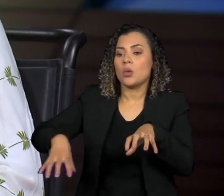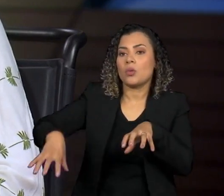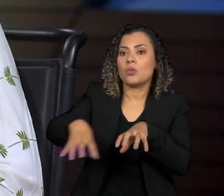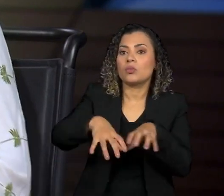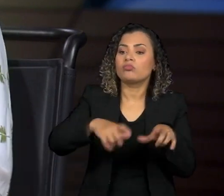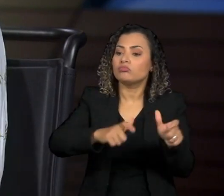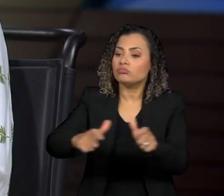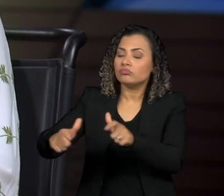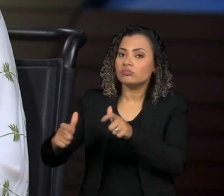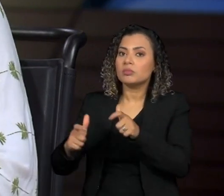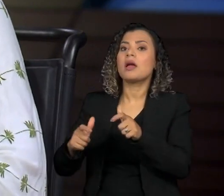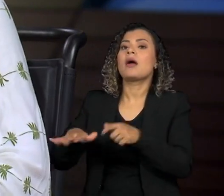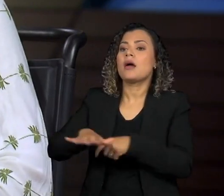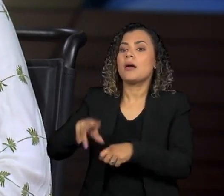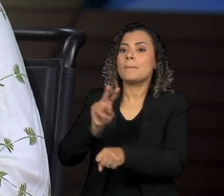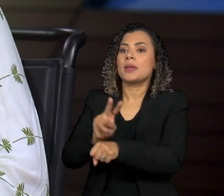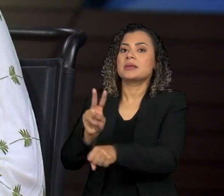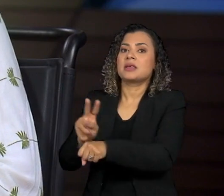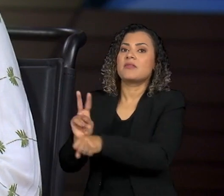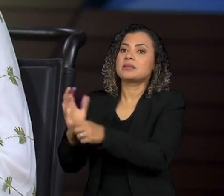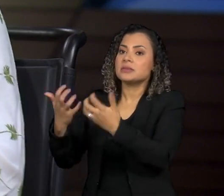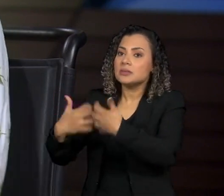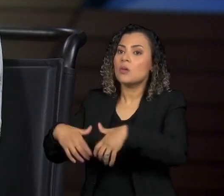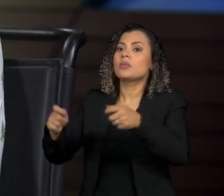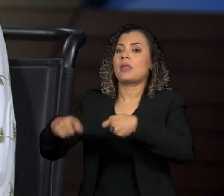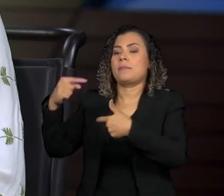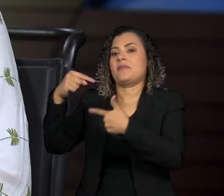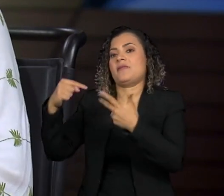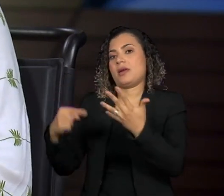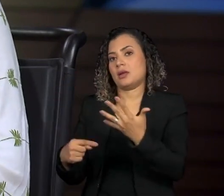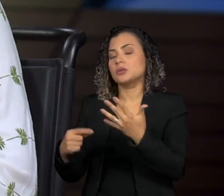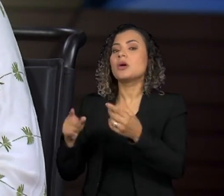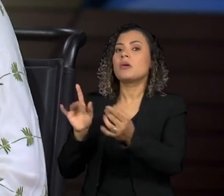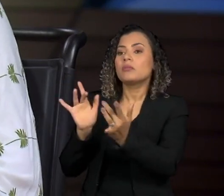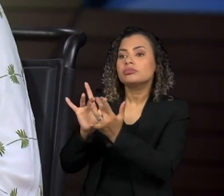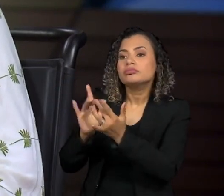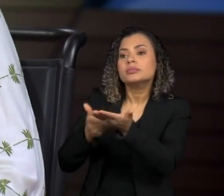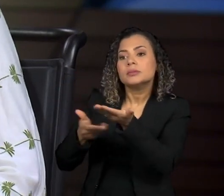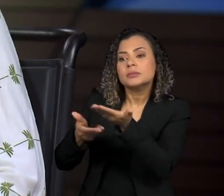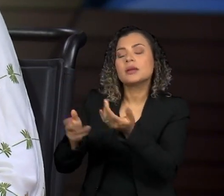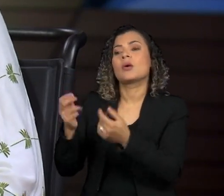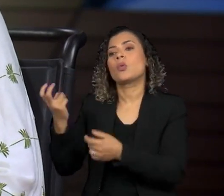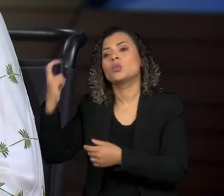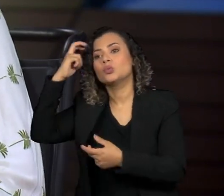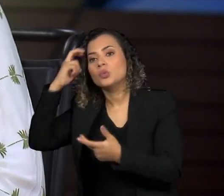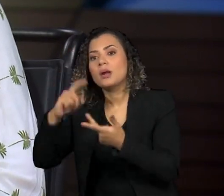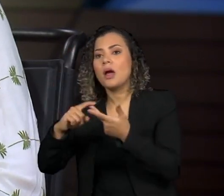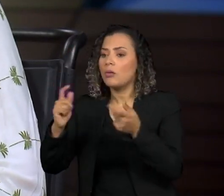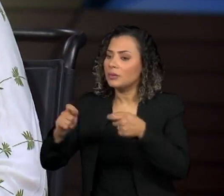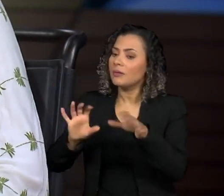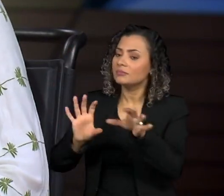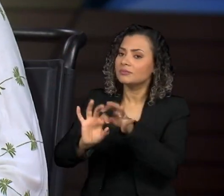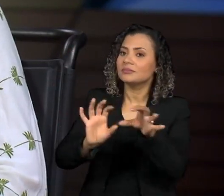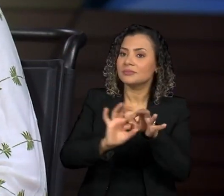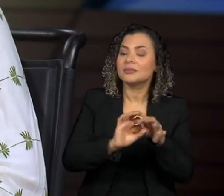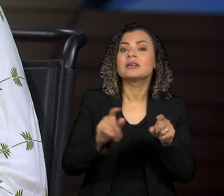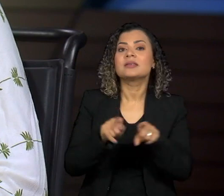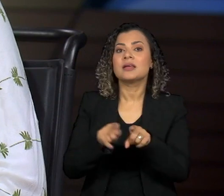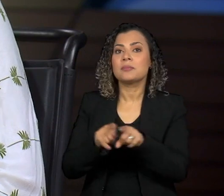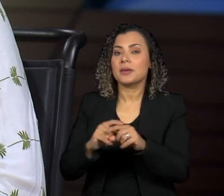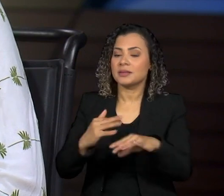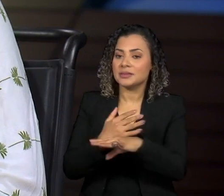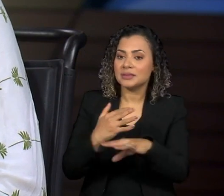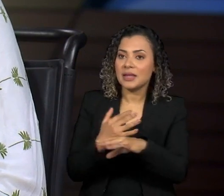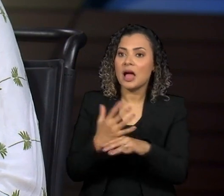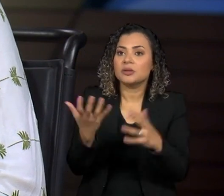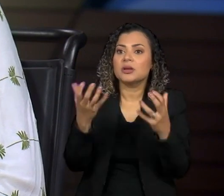multifuncionais, não é só uma área de preservação, mas tem que ter espaço para cultura, para convivência, né? E obviamente para você melhorar a drenagem da